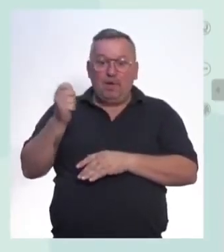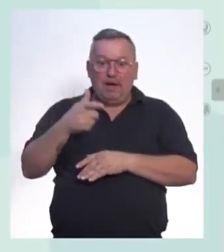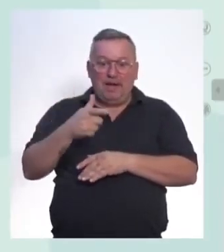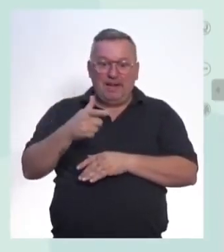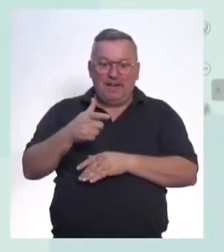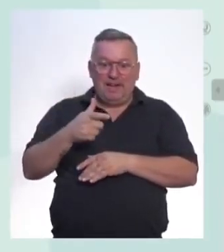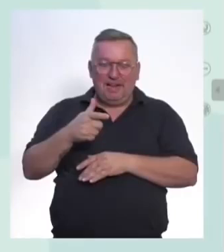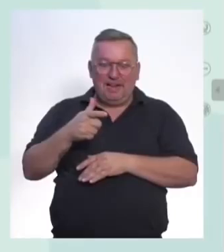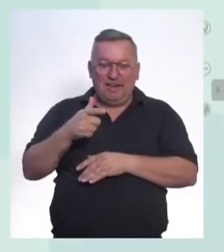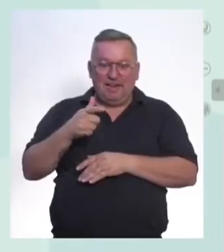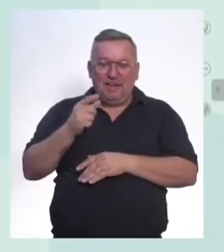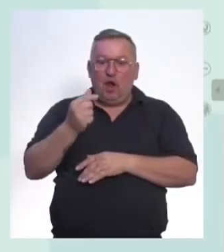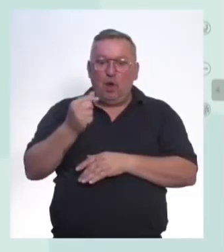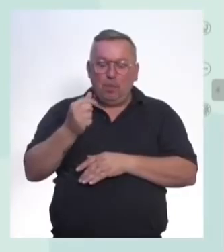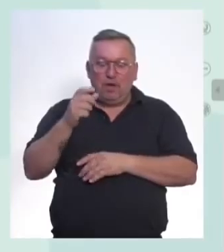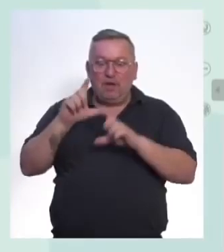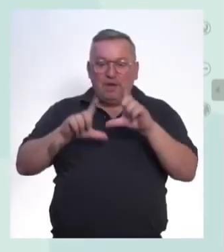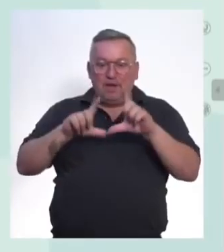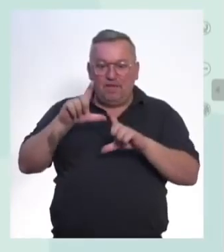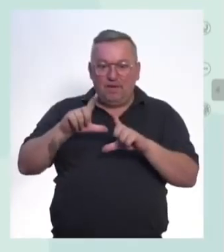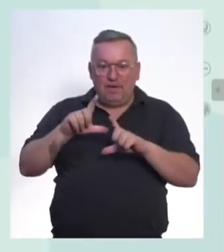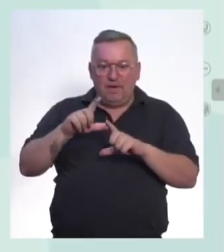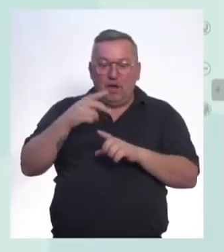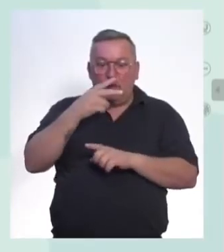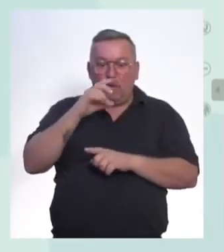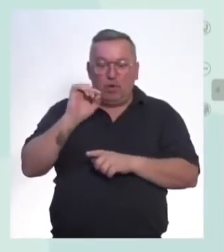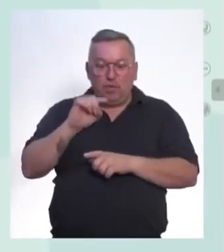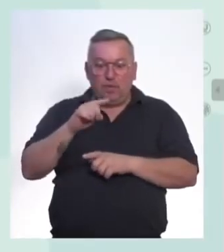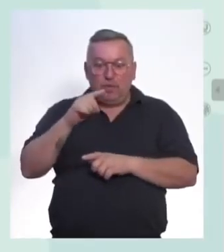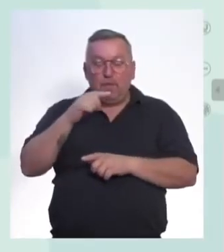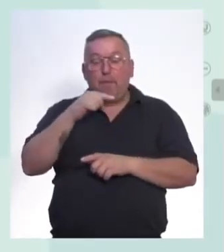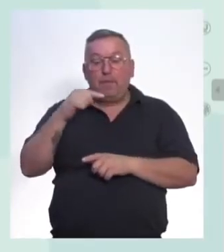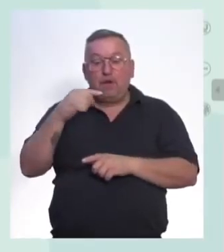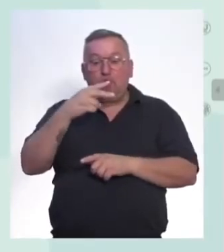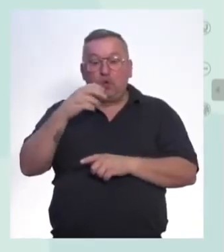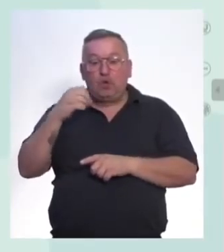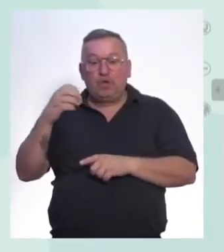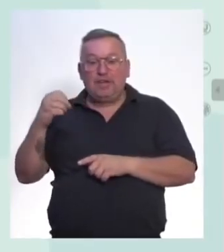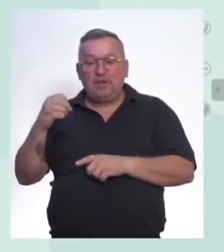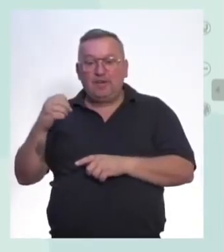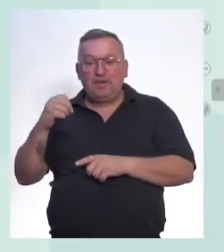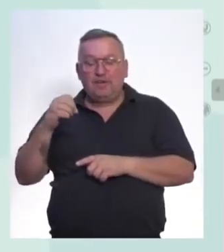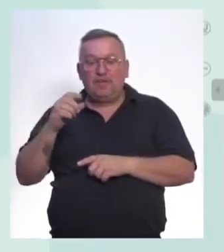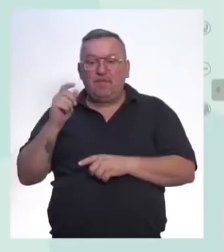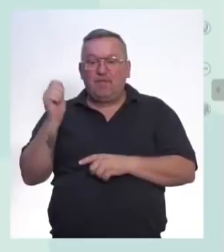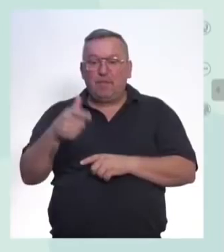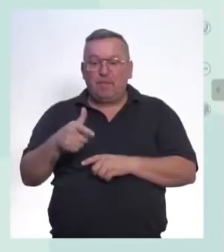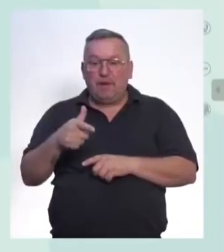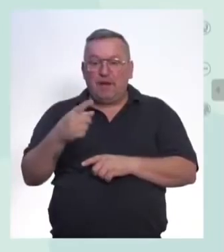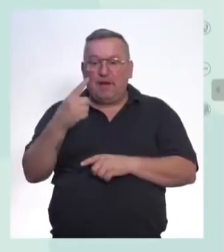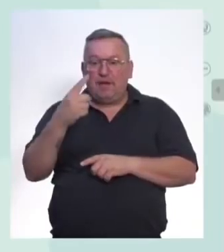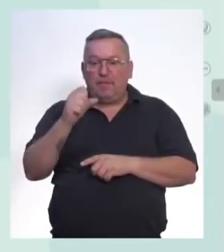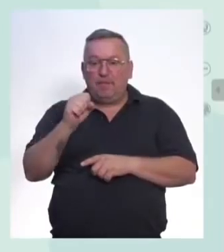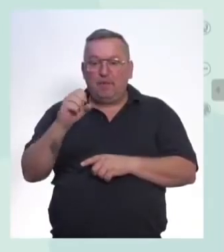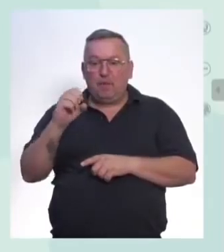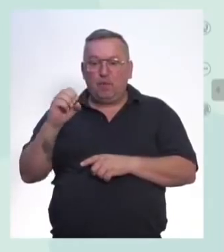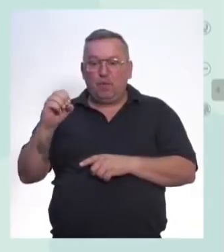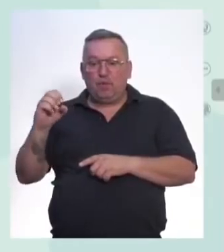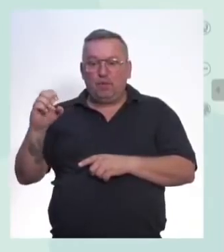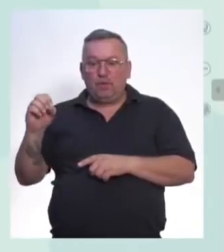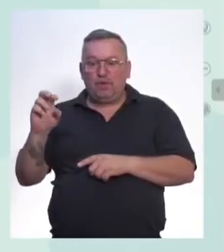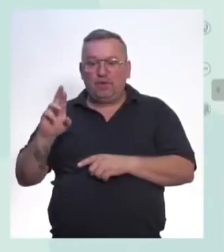pagou? O preço da TV, 2.000, menos o desconto de 10%, equivalente a R$200, fazendo a